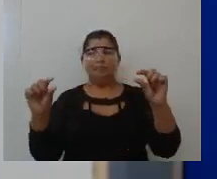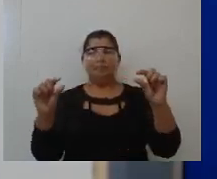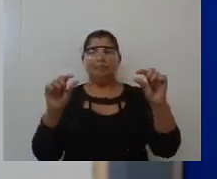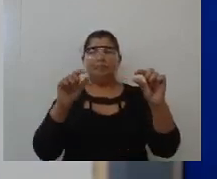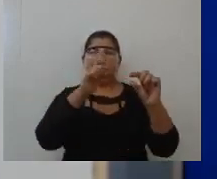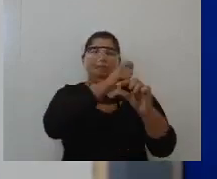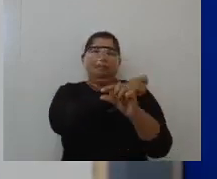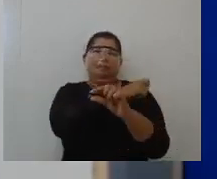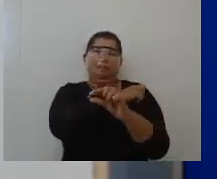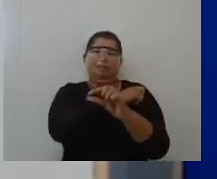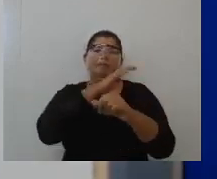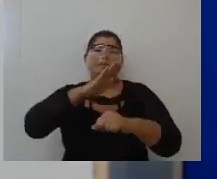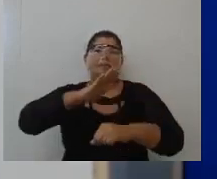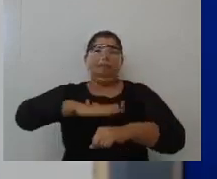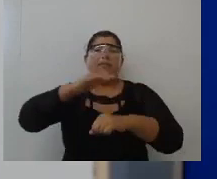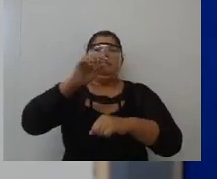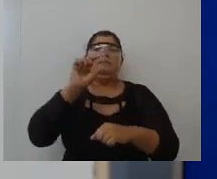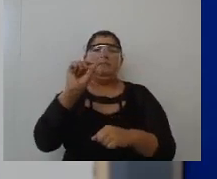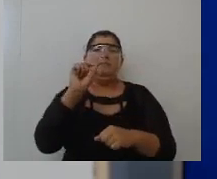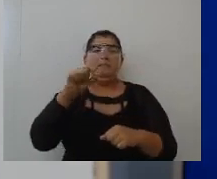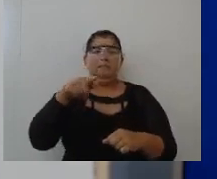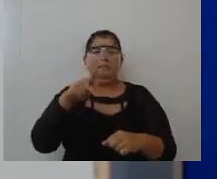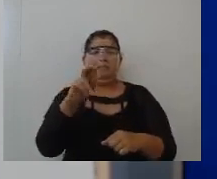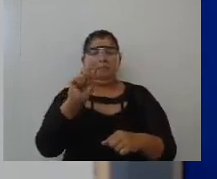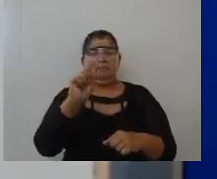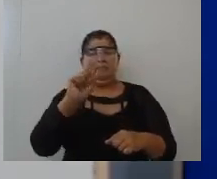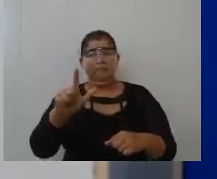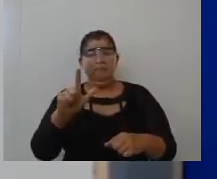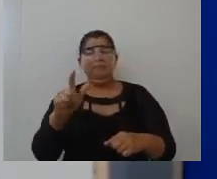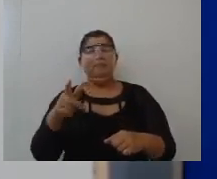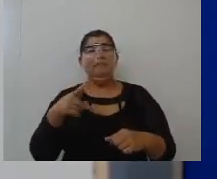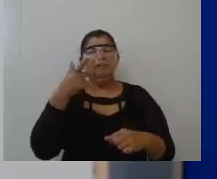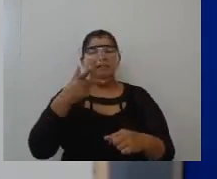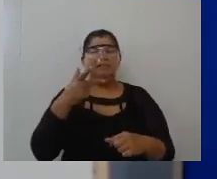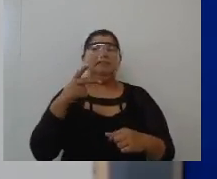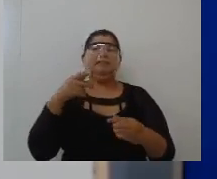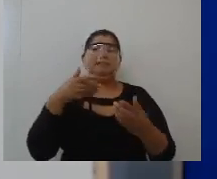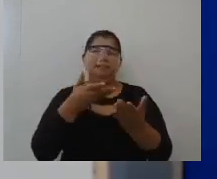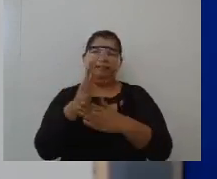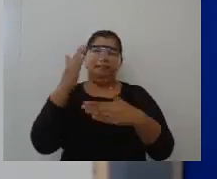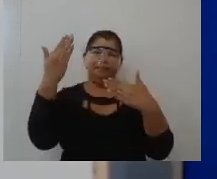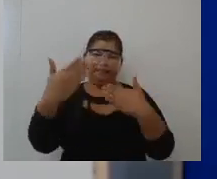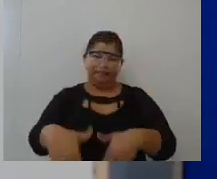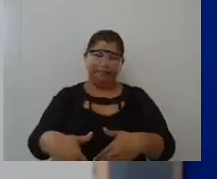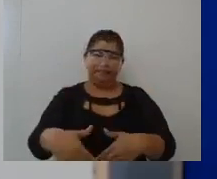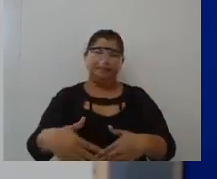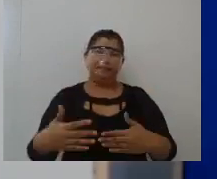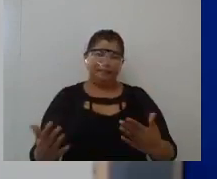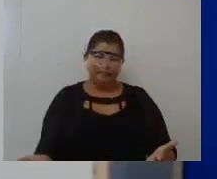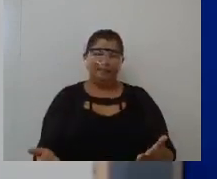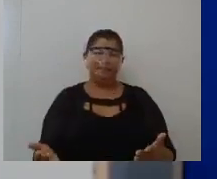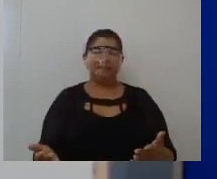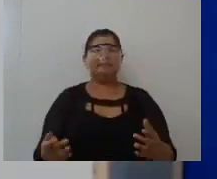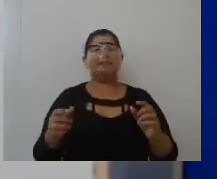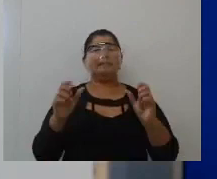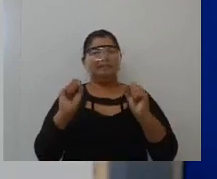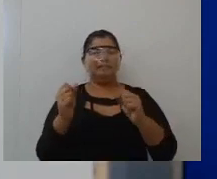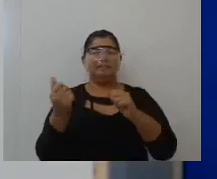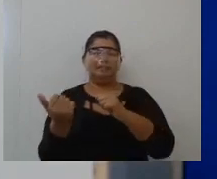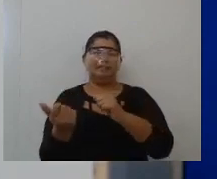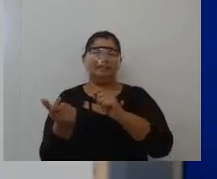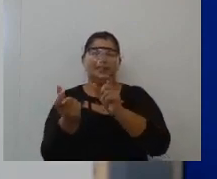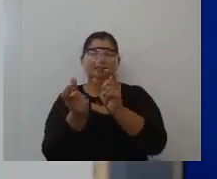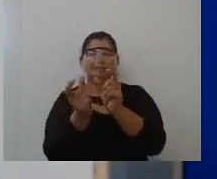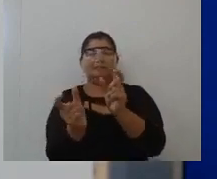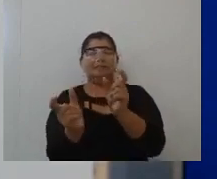aluno sobre o qual falei foi aprovado. Percebe? Eu posso muito